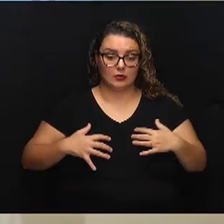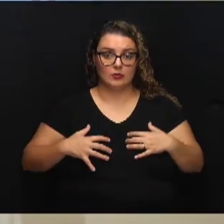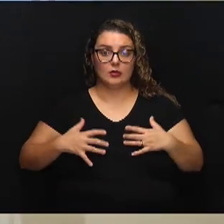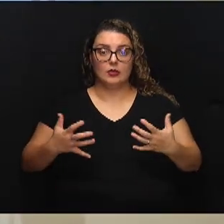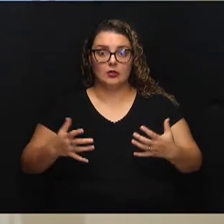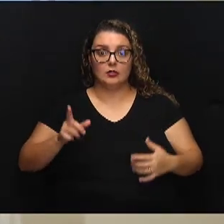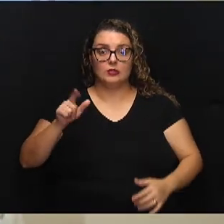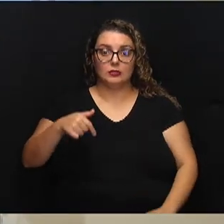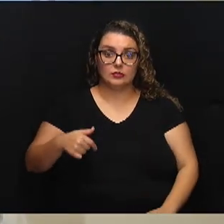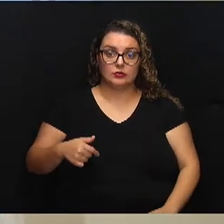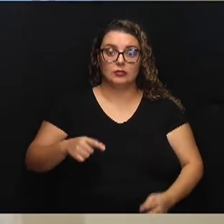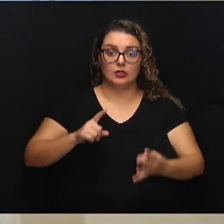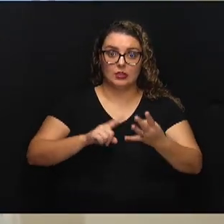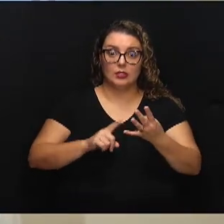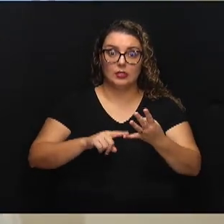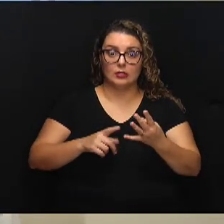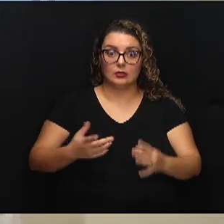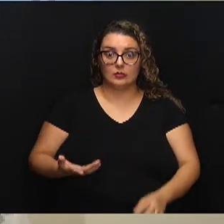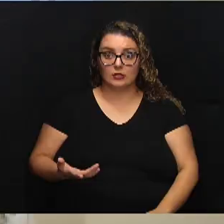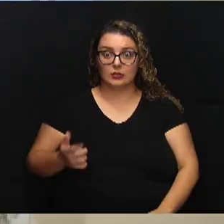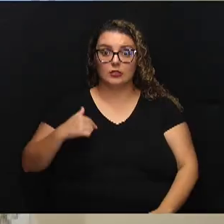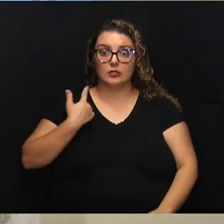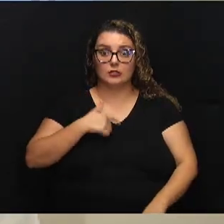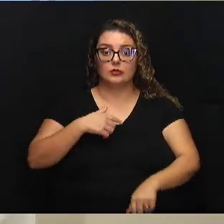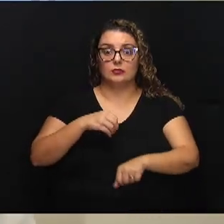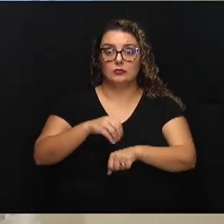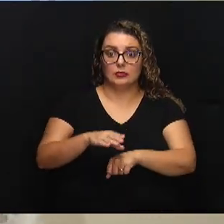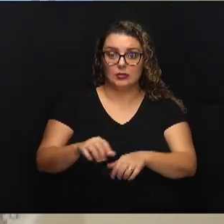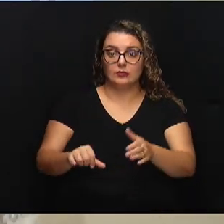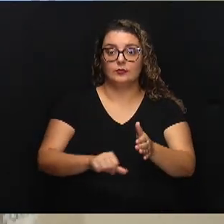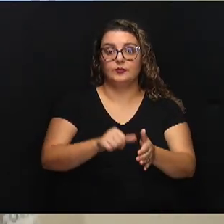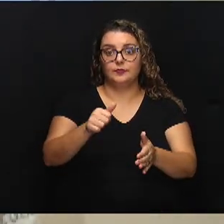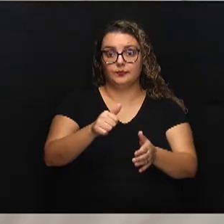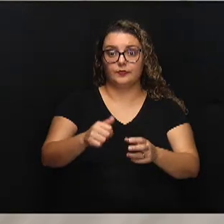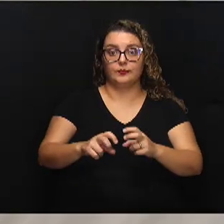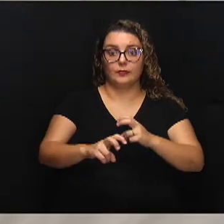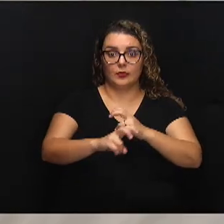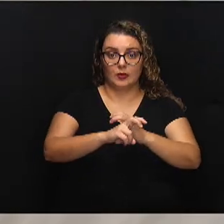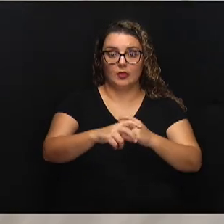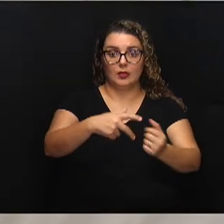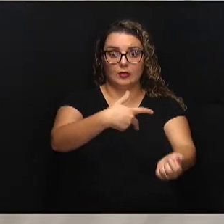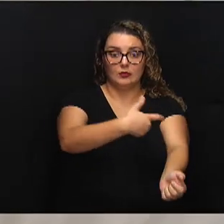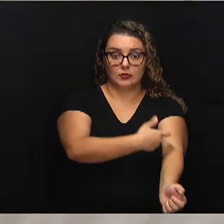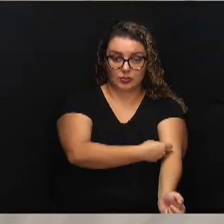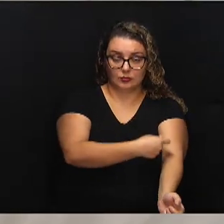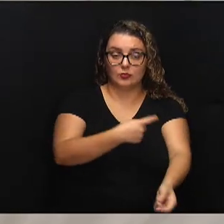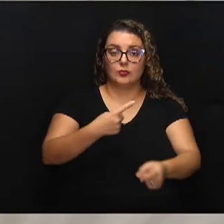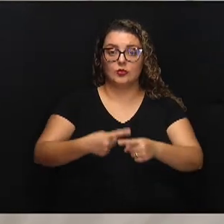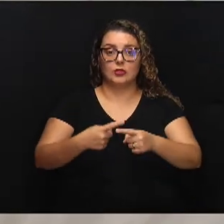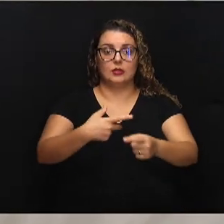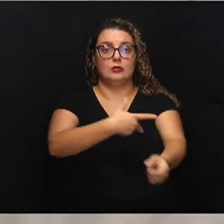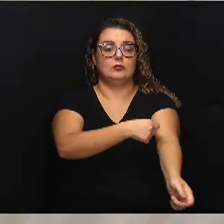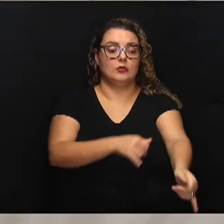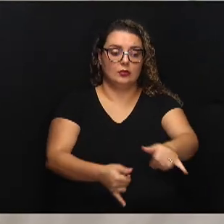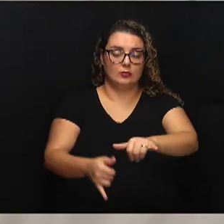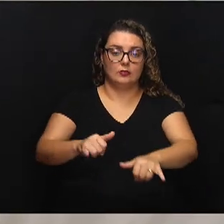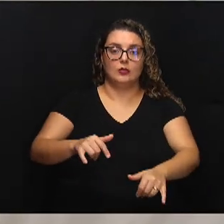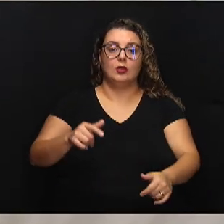daí já é estádio 4, em que a gente indica realizar primeiro a quimioterapia. Por que a quimioterapia primeiro? Porque eu